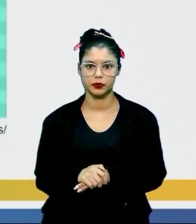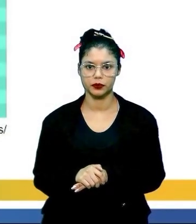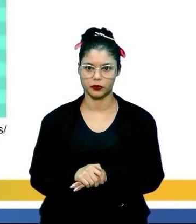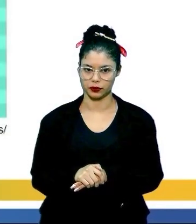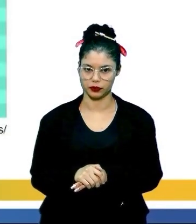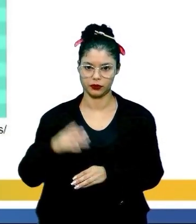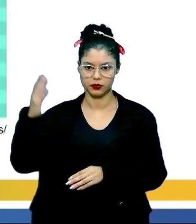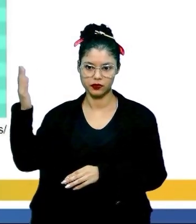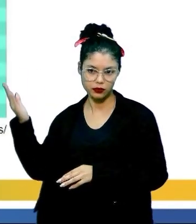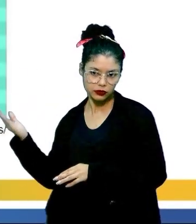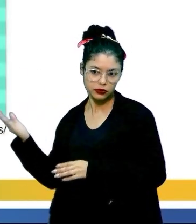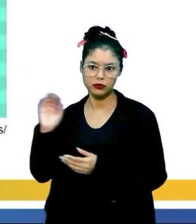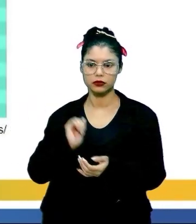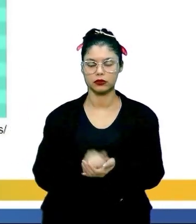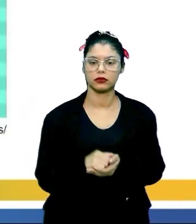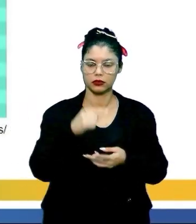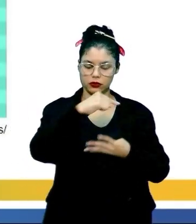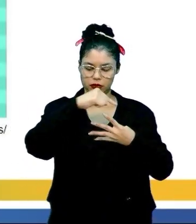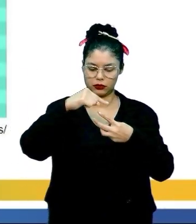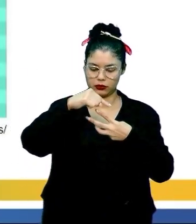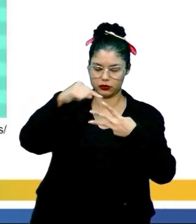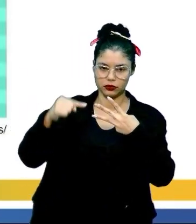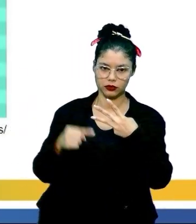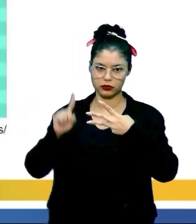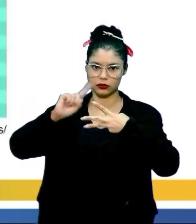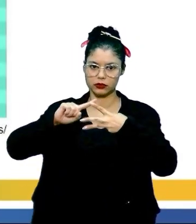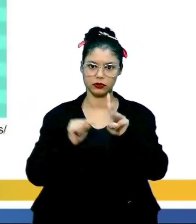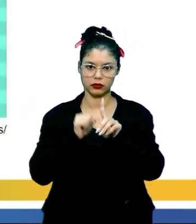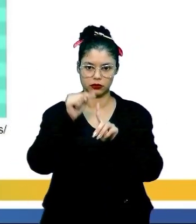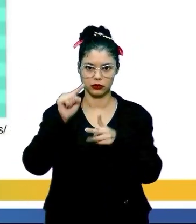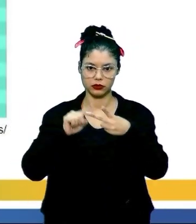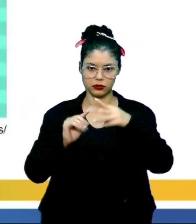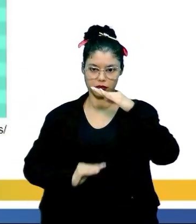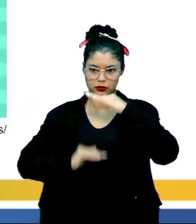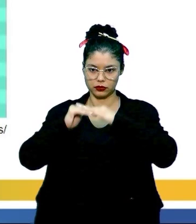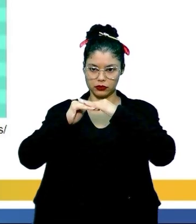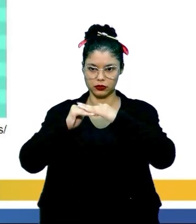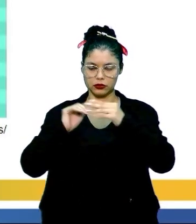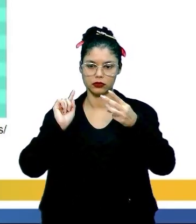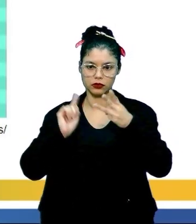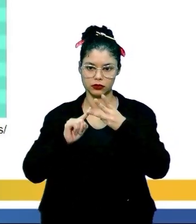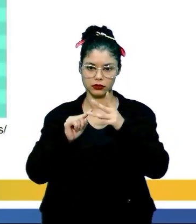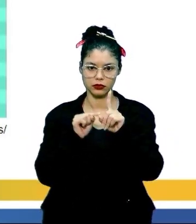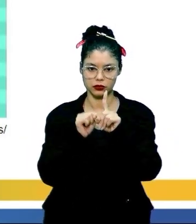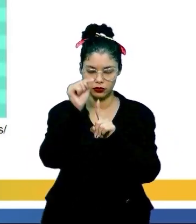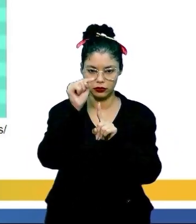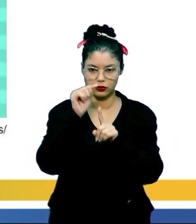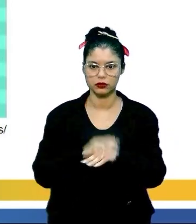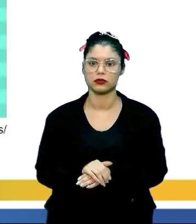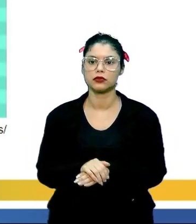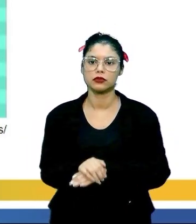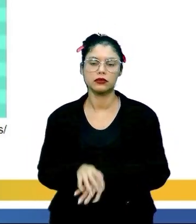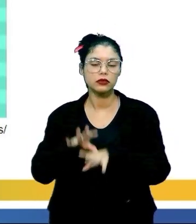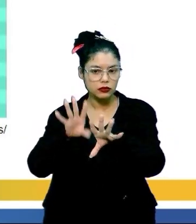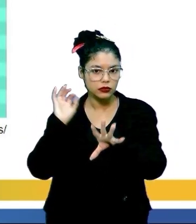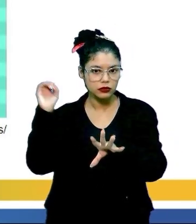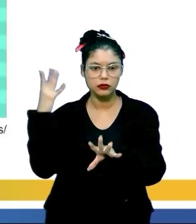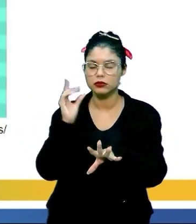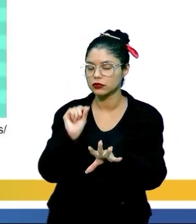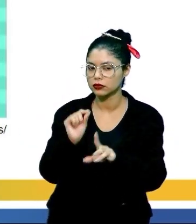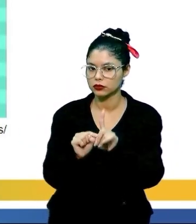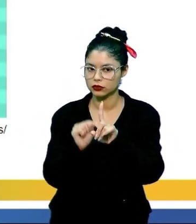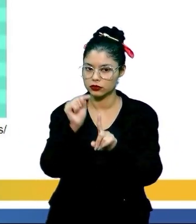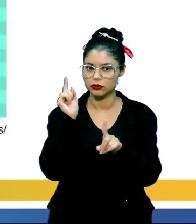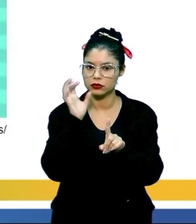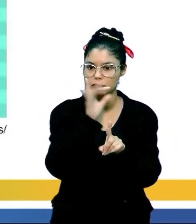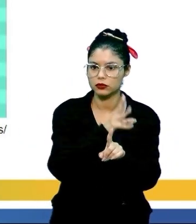Esses gases, eles têm as três variáveis: temperatura, pressão e volume. Nesse caso, a temperatura